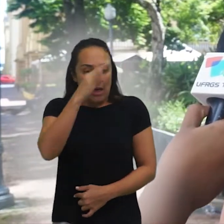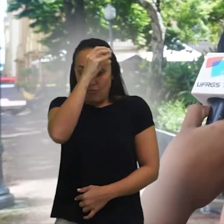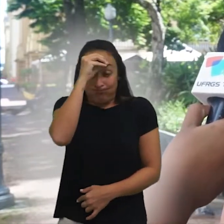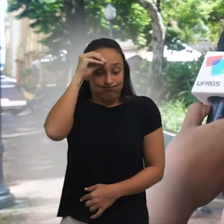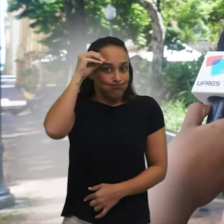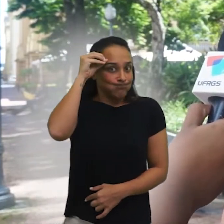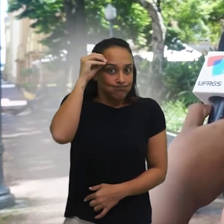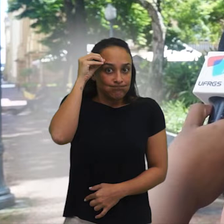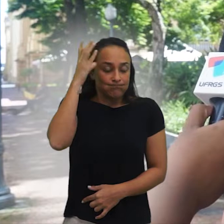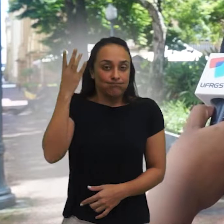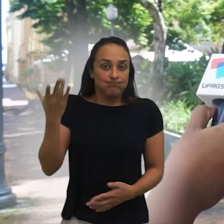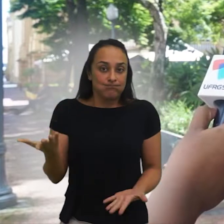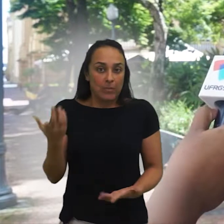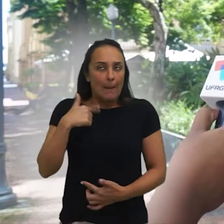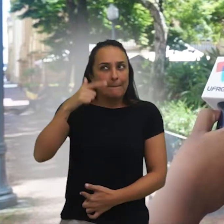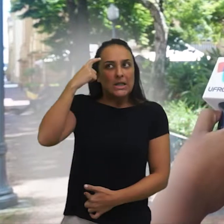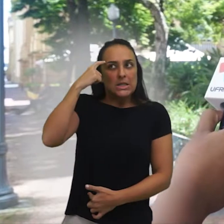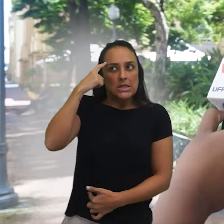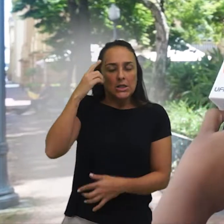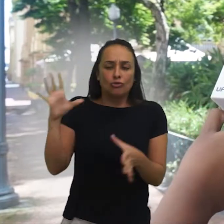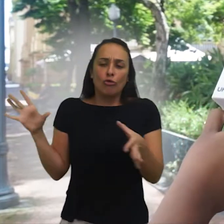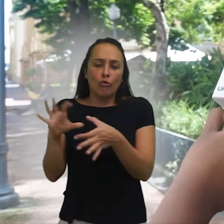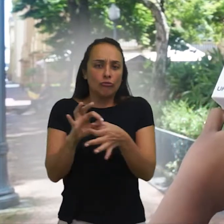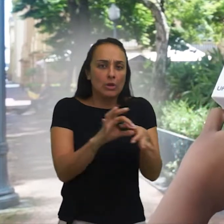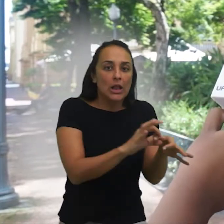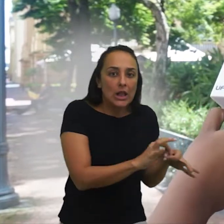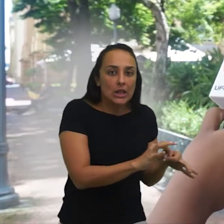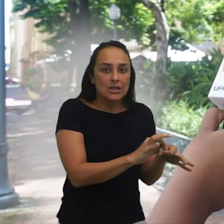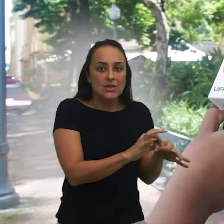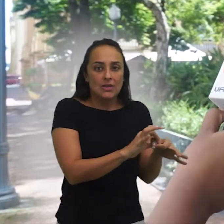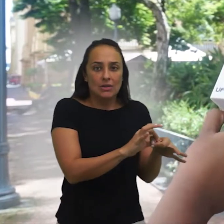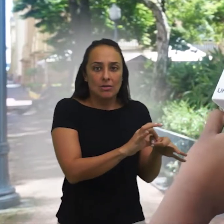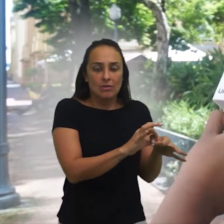muito. Pensando no contexto,